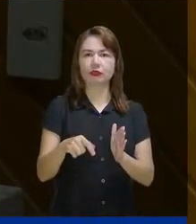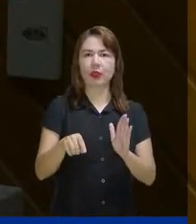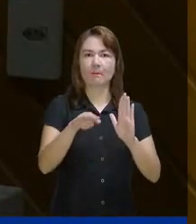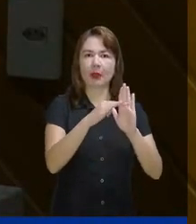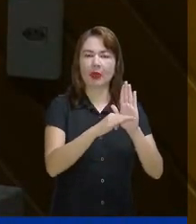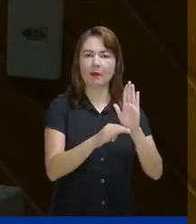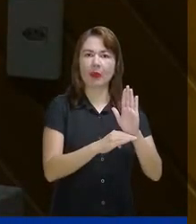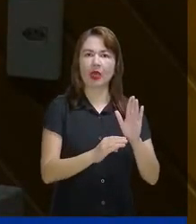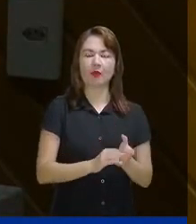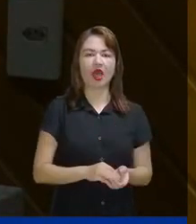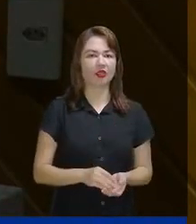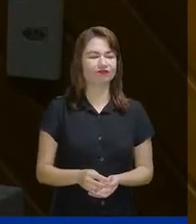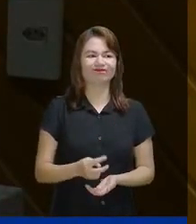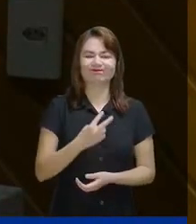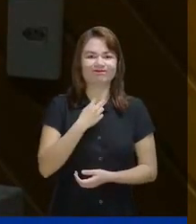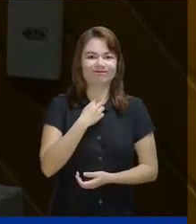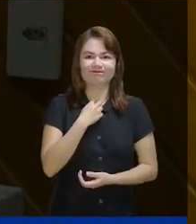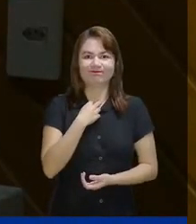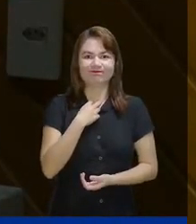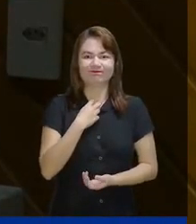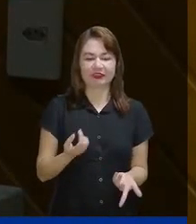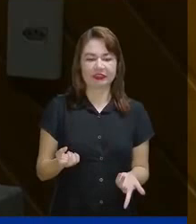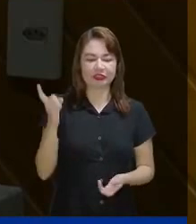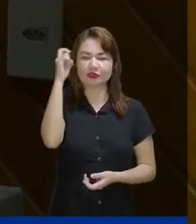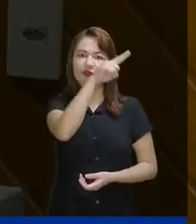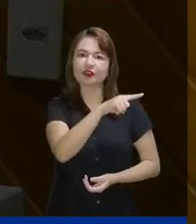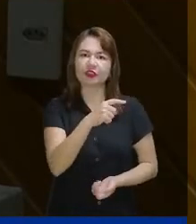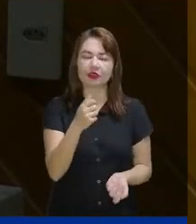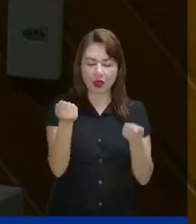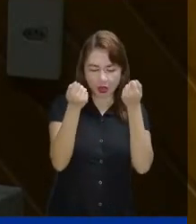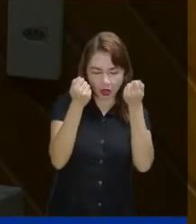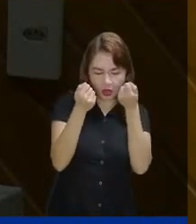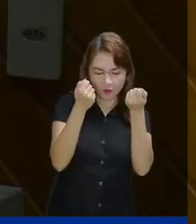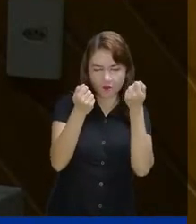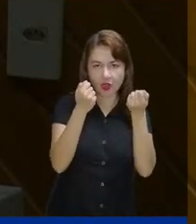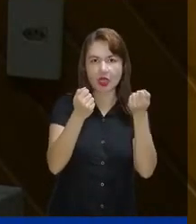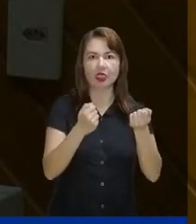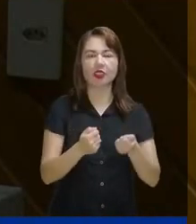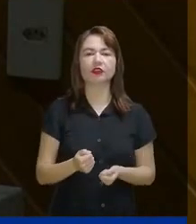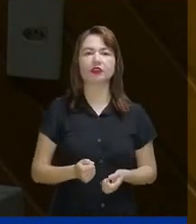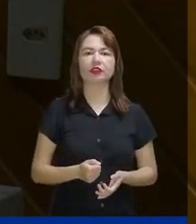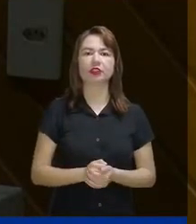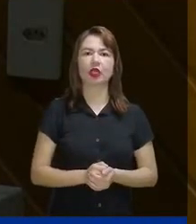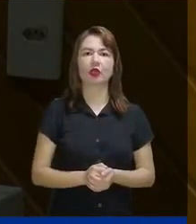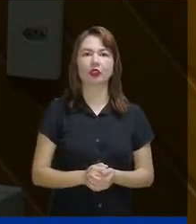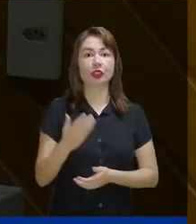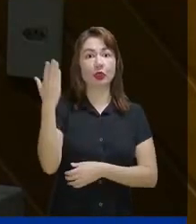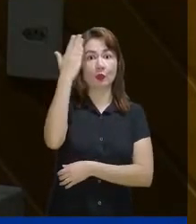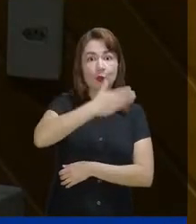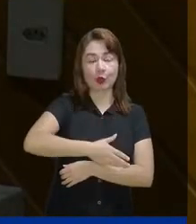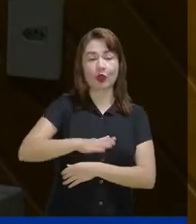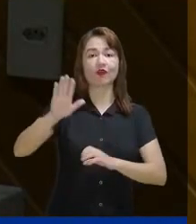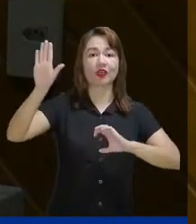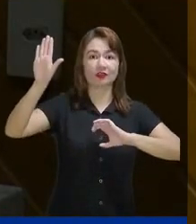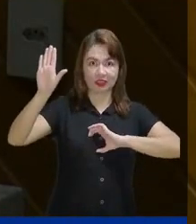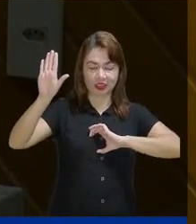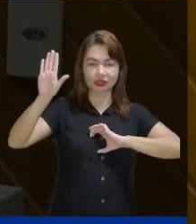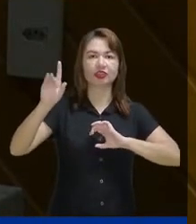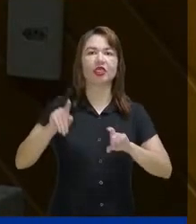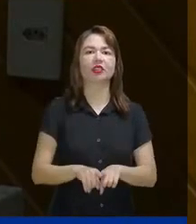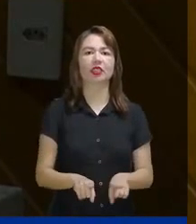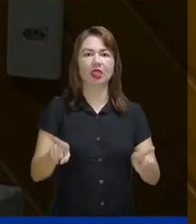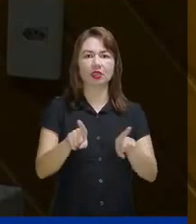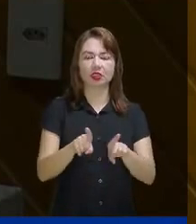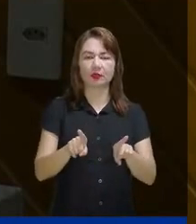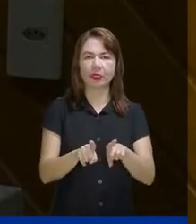que impossibilitaria a efetiva análise e comprovação dos serviços contratados pela então candidata. Apontou também